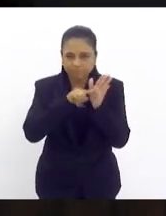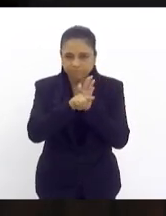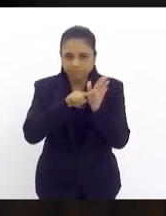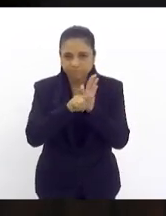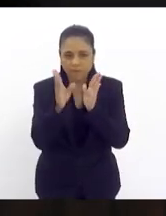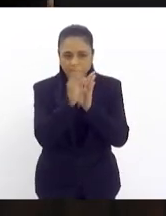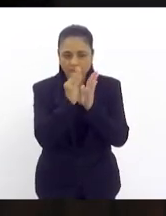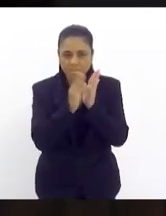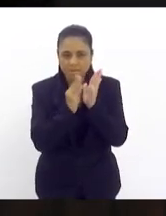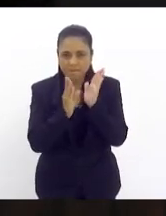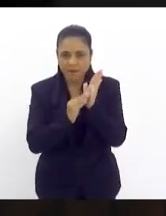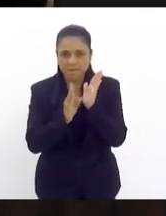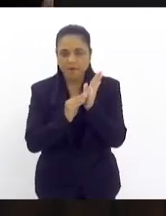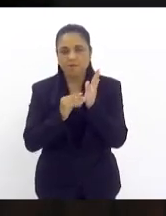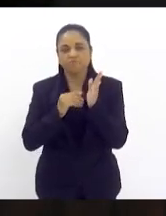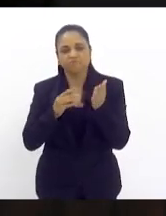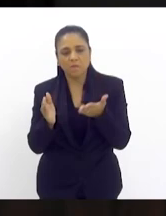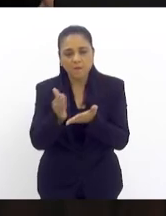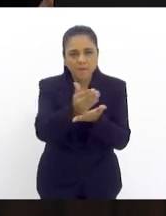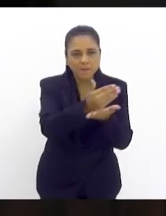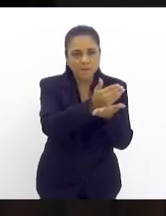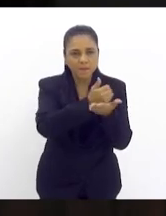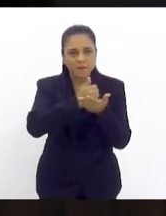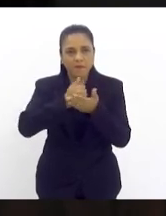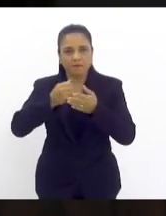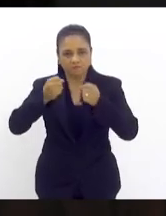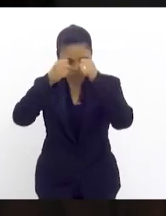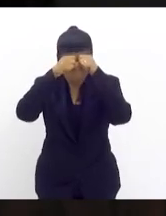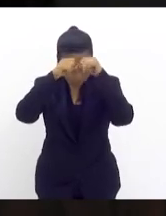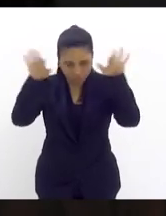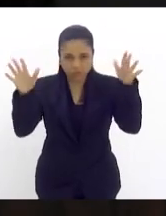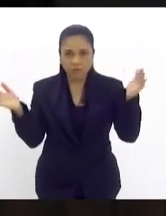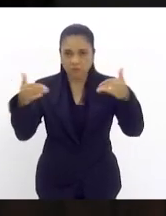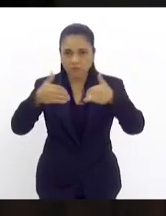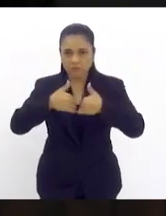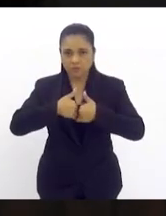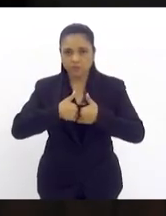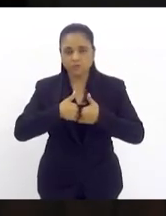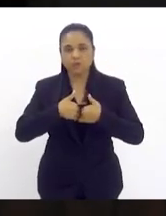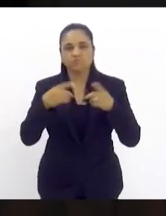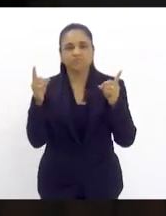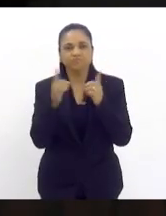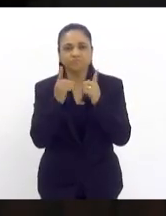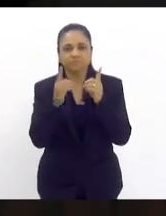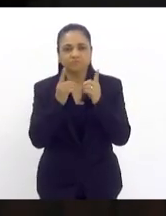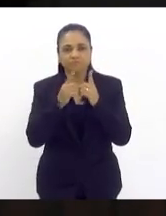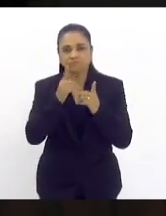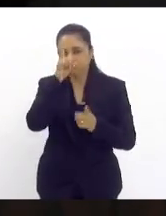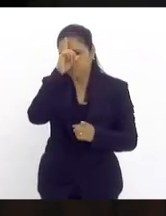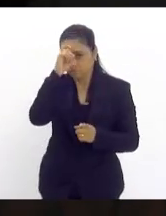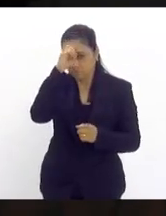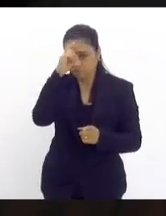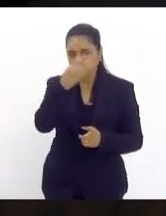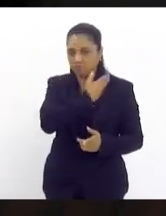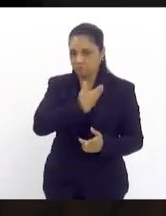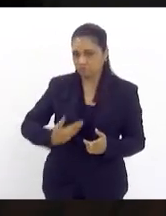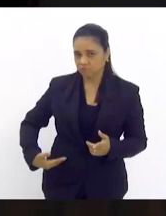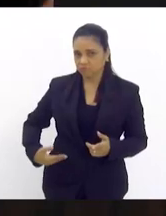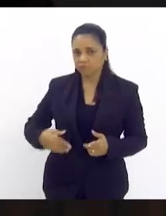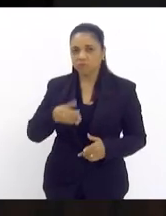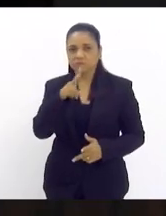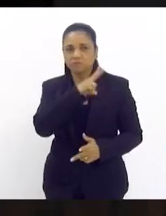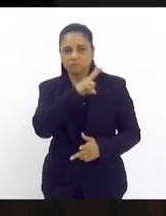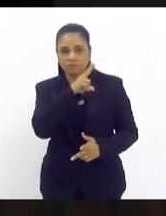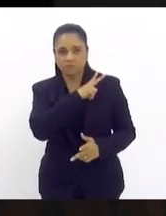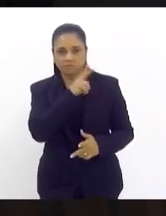de rastreamento de sinais precoces do autismo durante atendimentos em unidades de saúde públicas e privadas do Estado do Rio